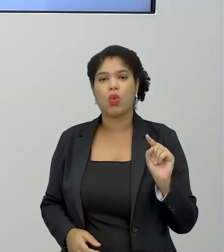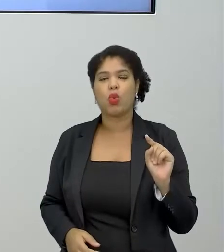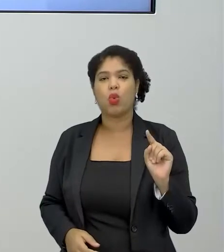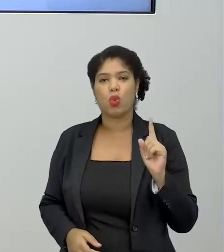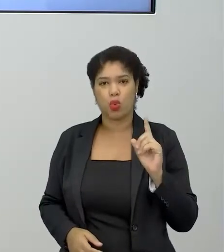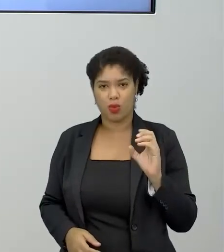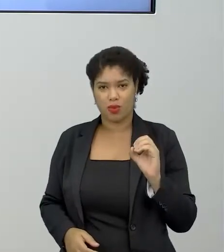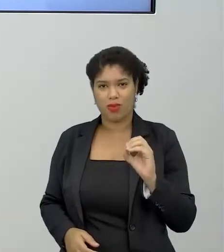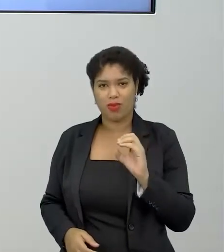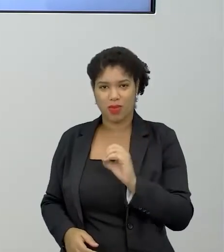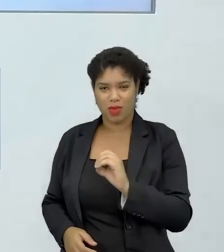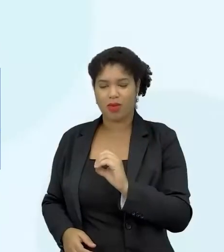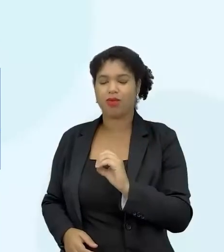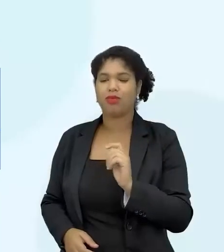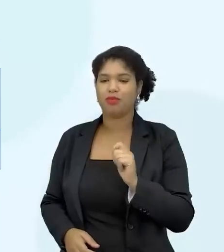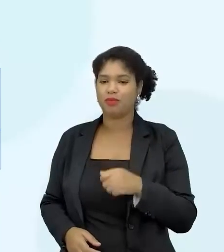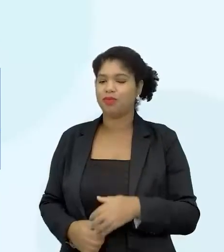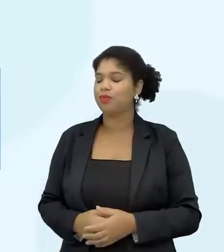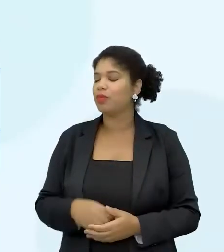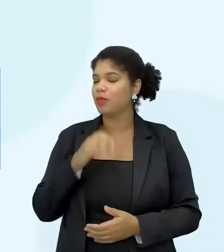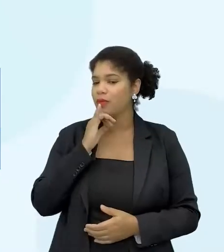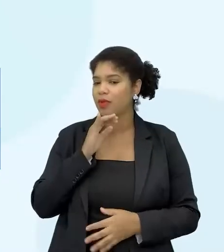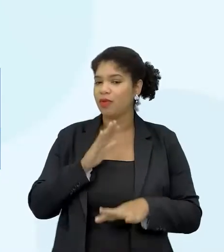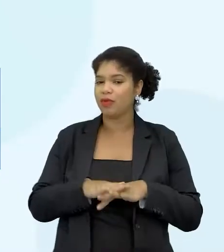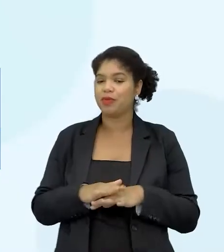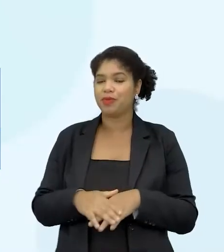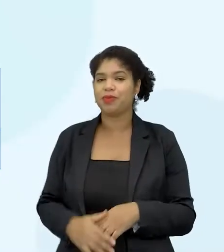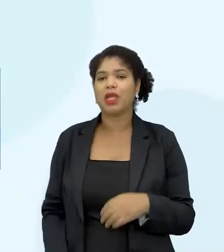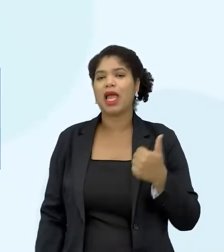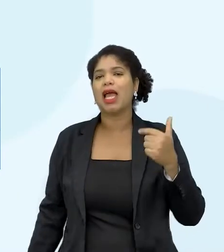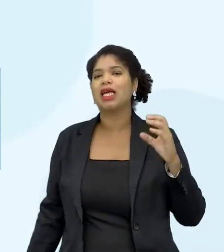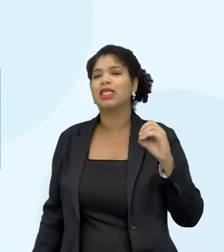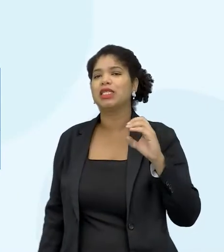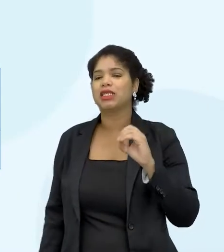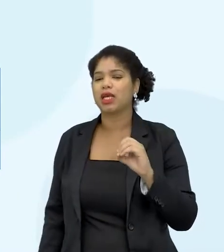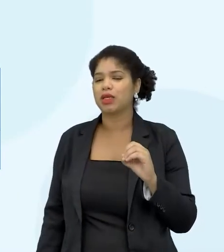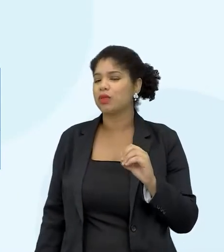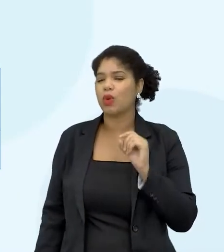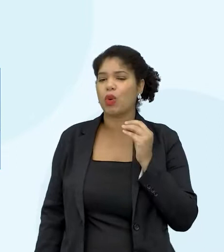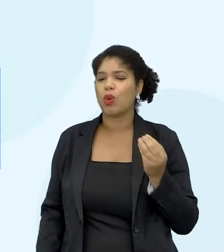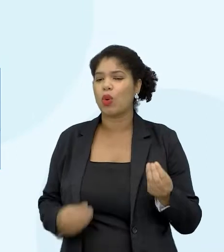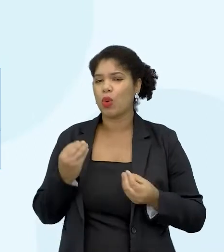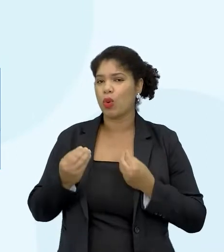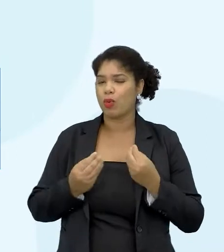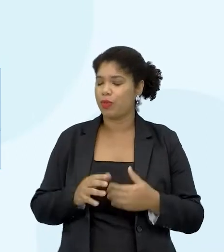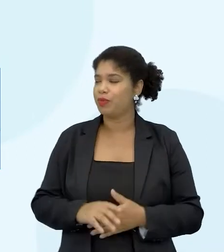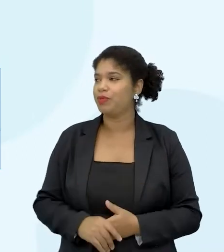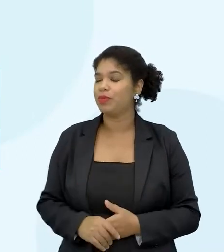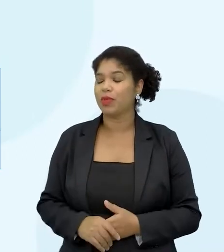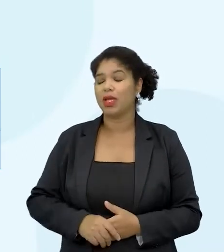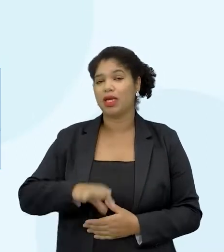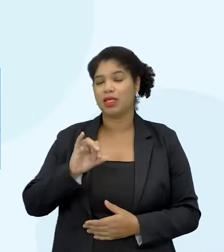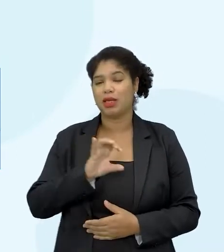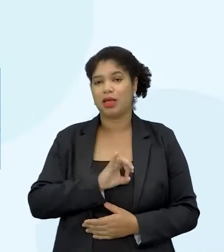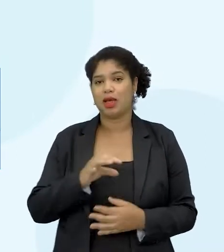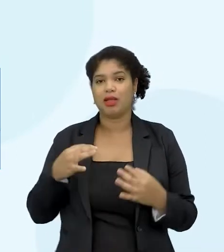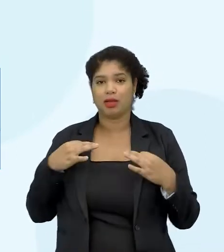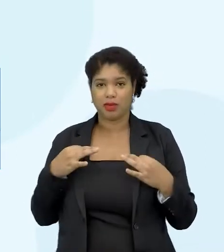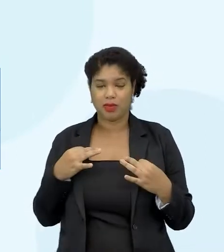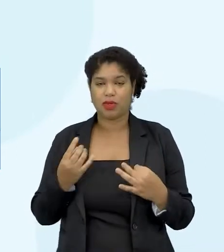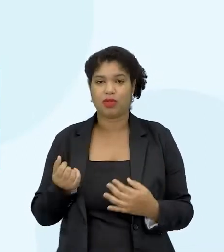Então, olha lá, ó. Para produzir 100 camisetas, o que vai acontecer, ó? Se cada camiseta, né,